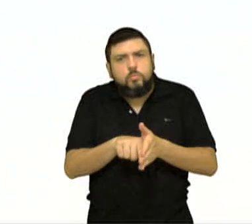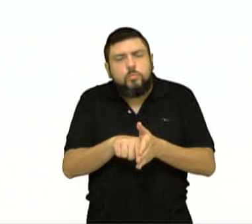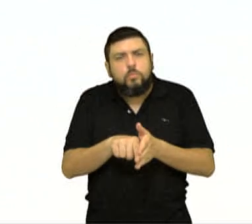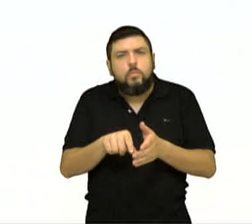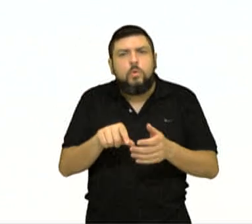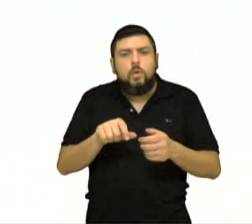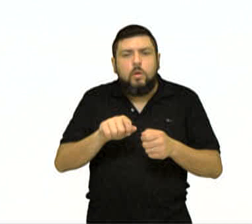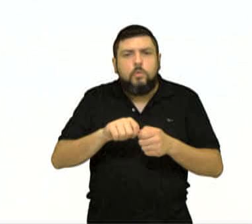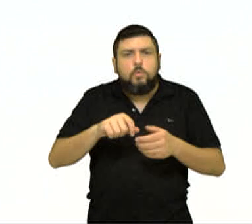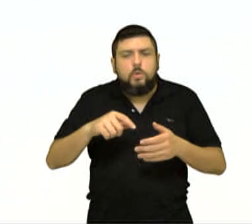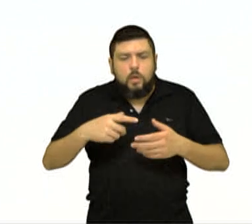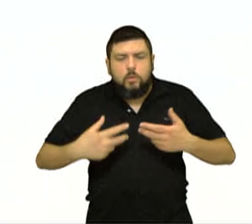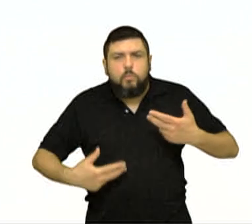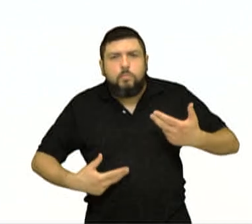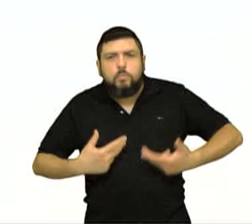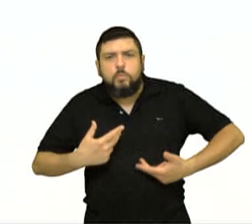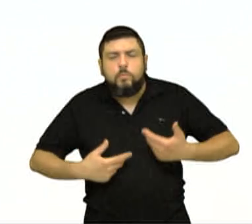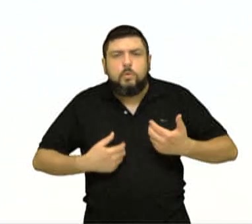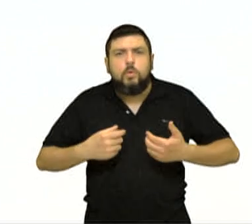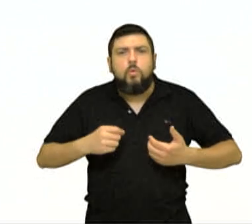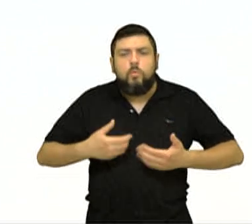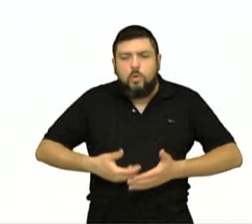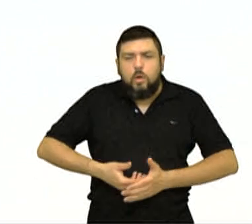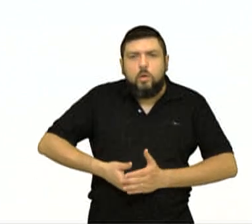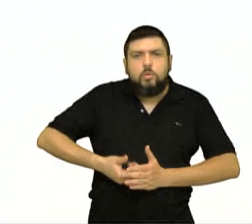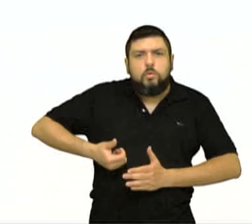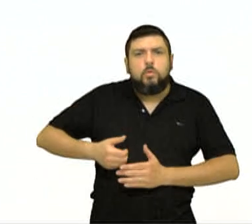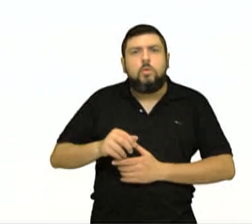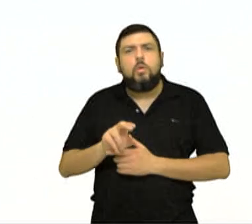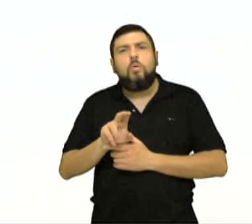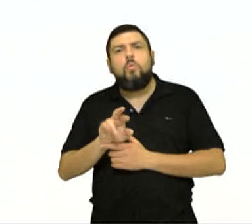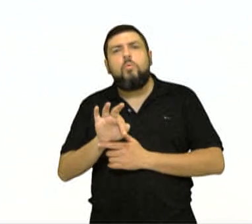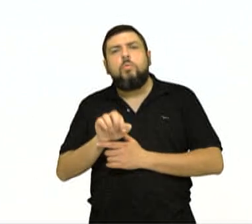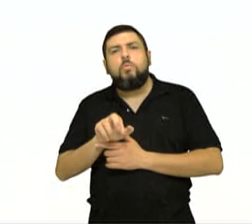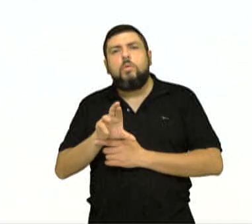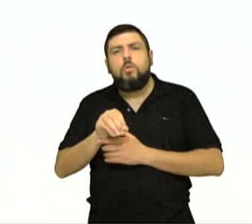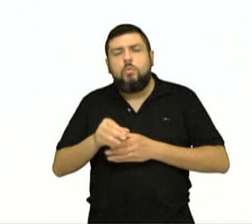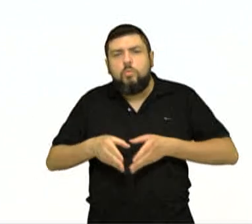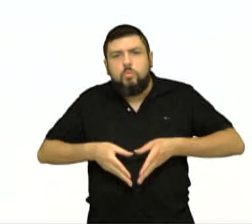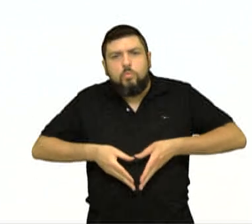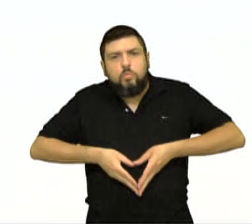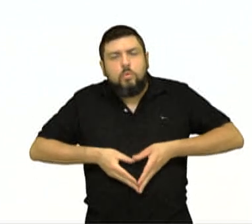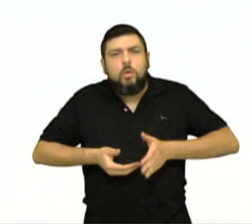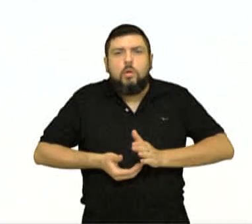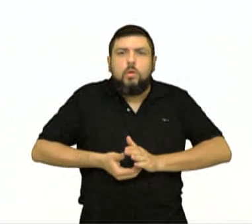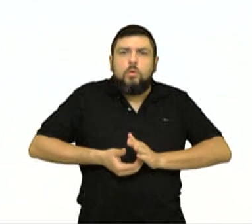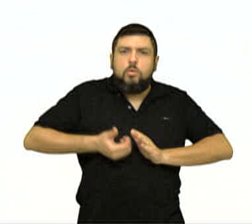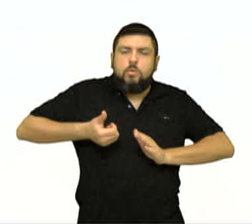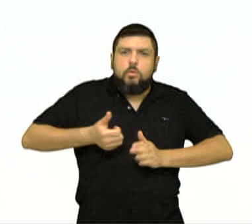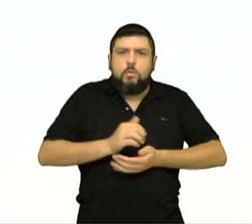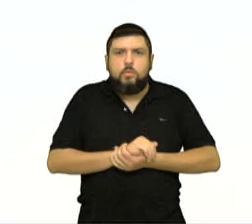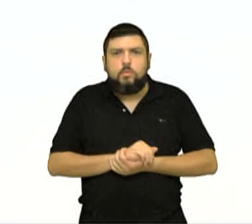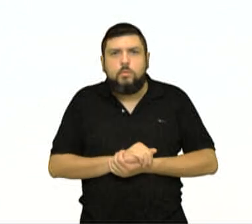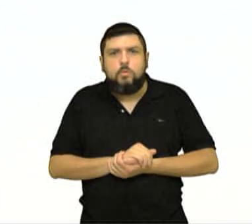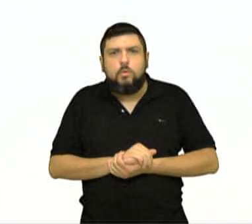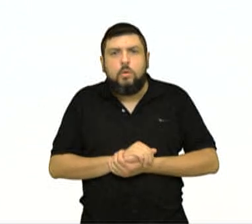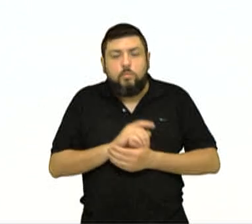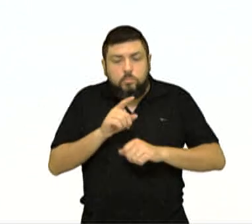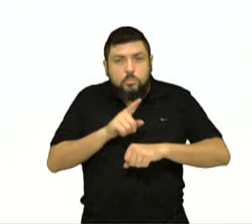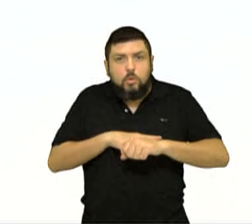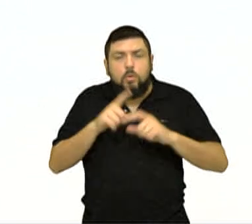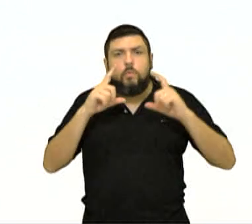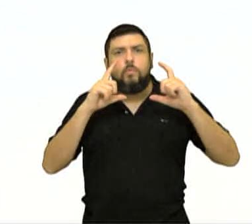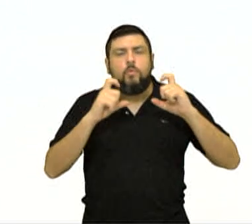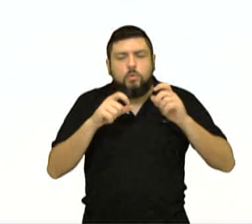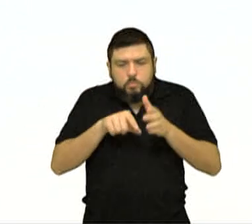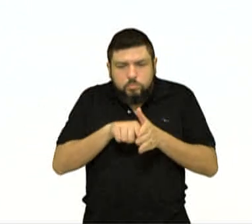esterectomia parcial, que seria retirada do útero em uma mulher. Tá? Então aparece aqui, né? Você consegue aprofundar mais essa